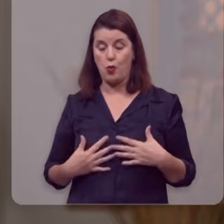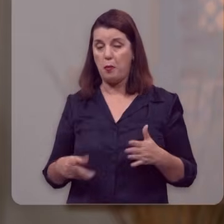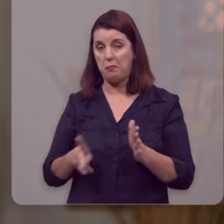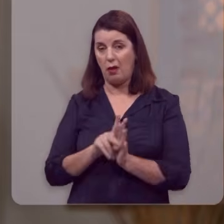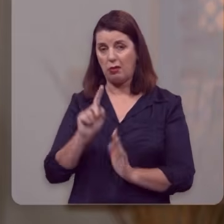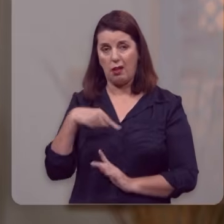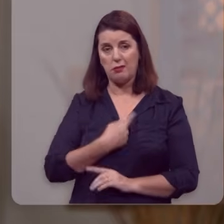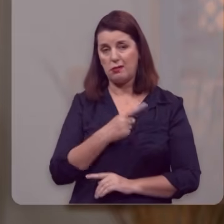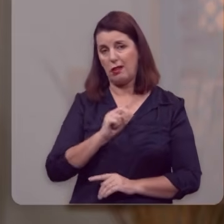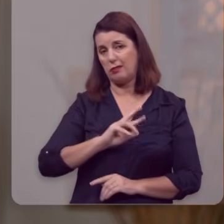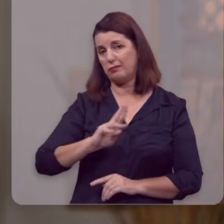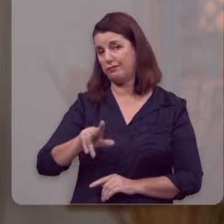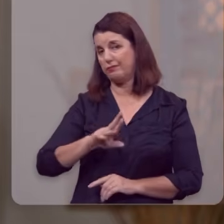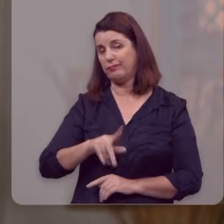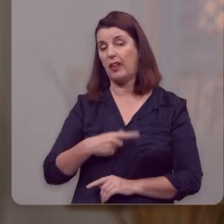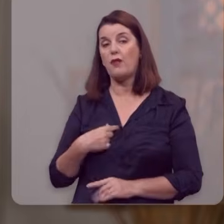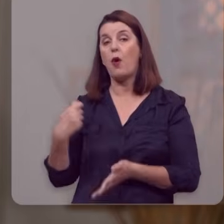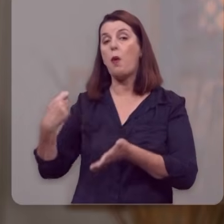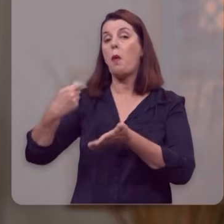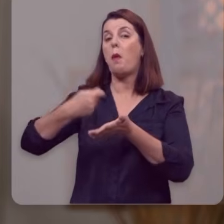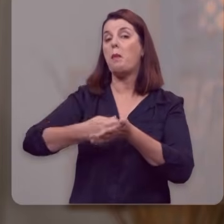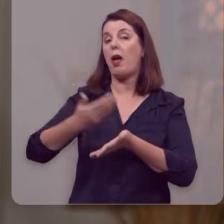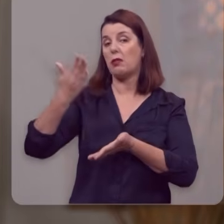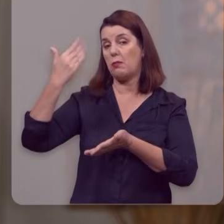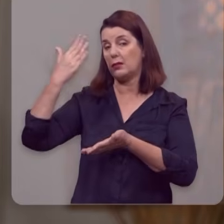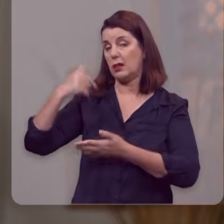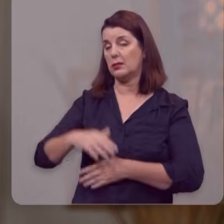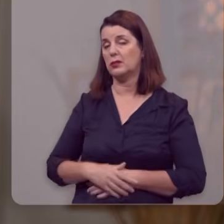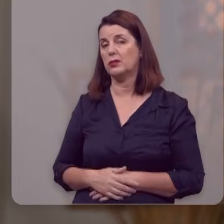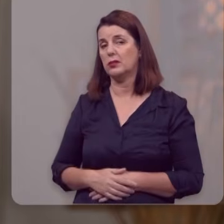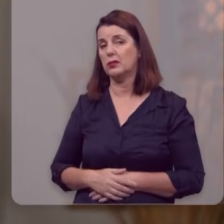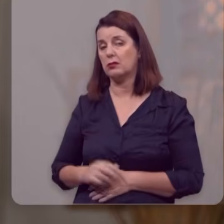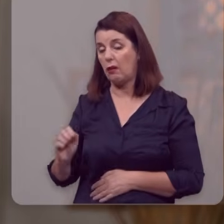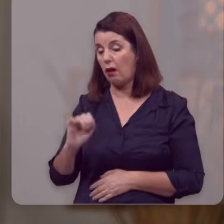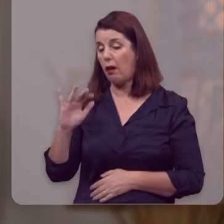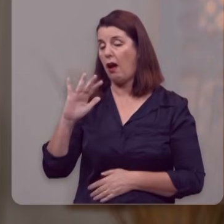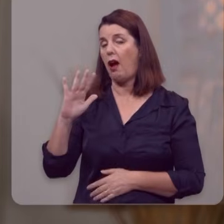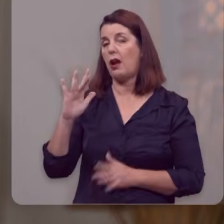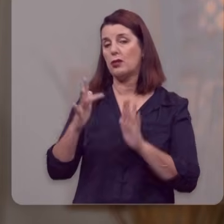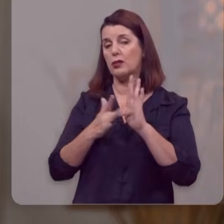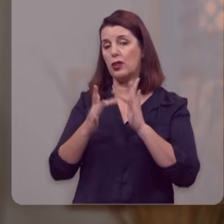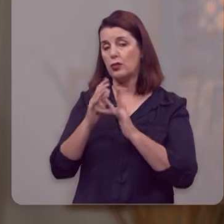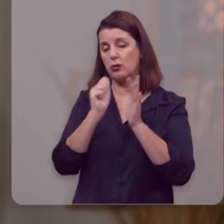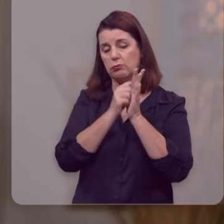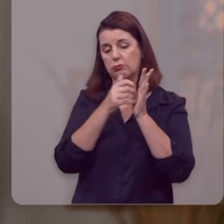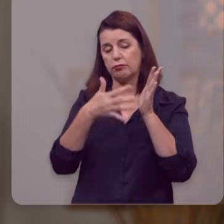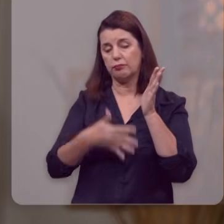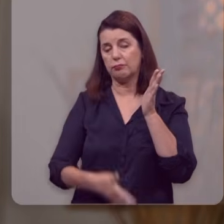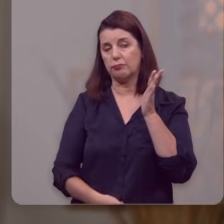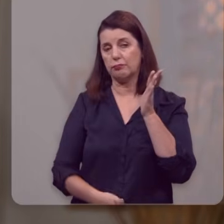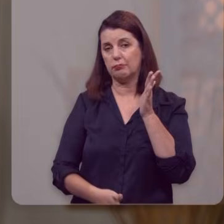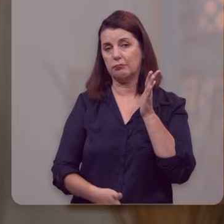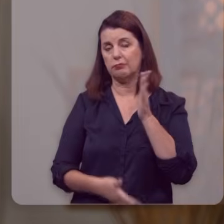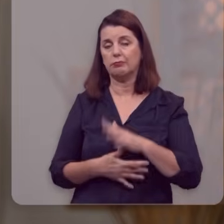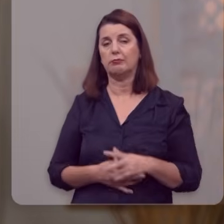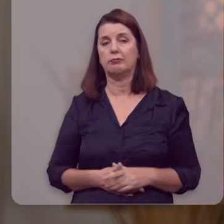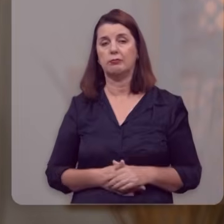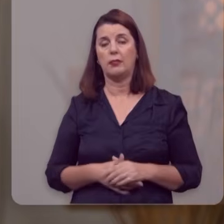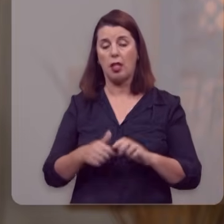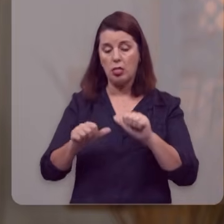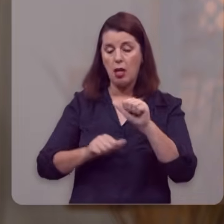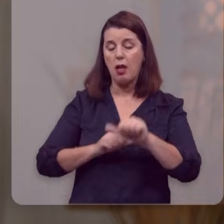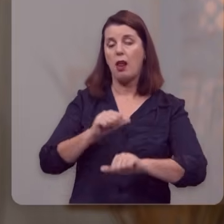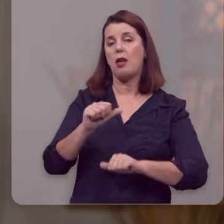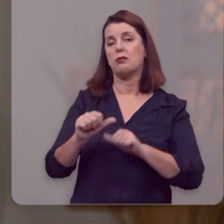nos pertence. Ele foi comprado por alto preço, o sangue de Jesus,